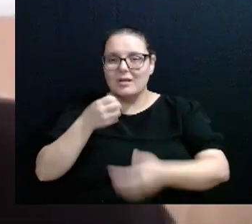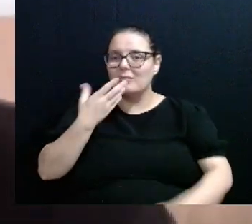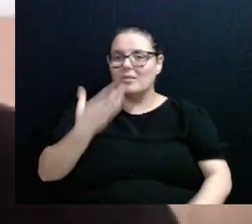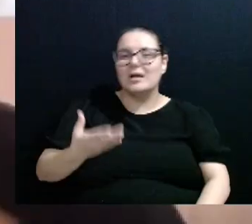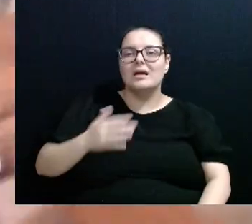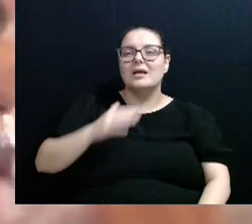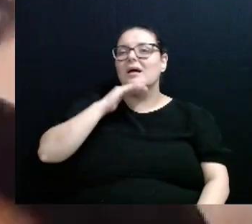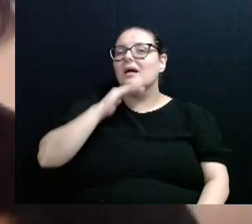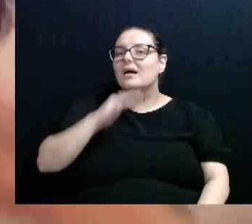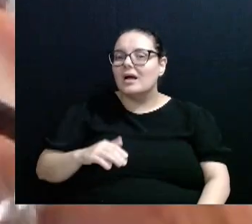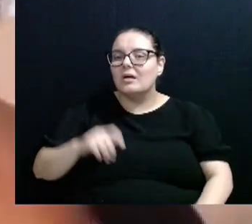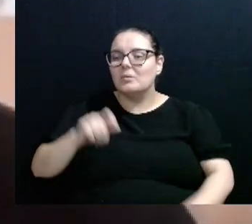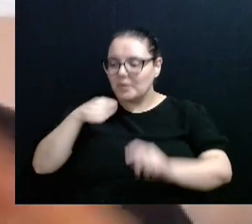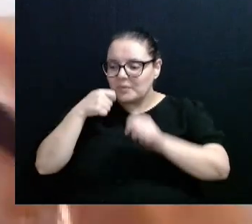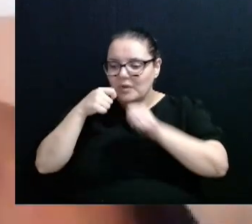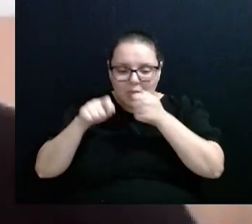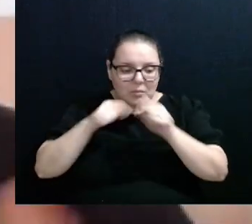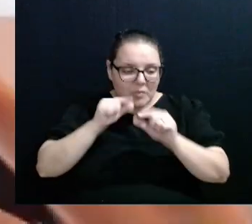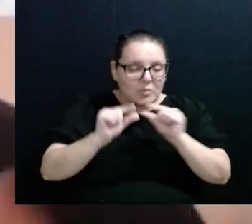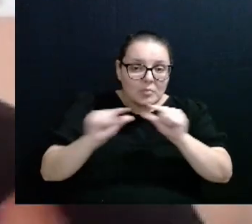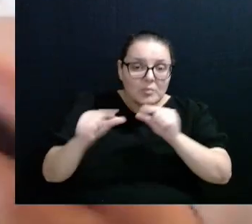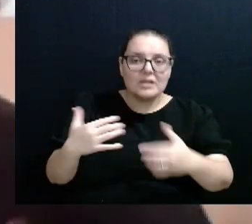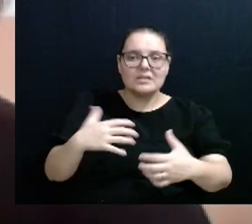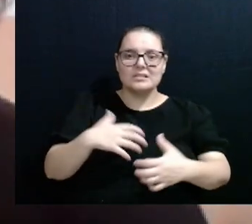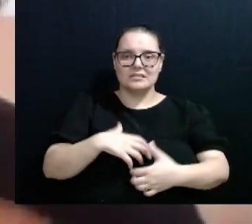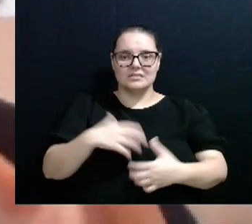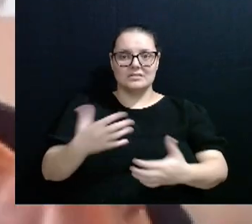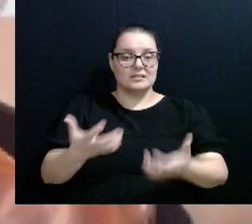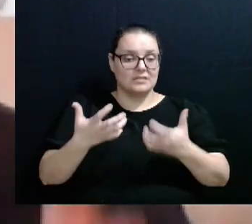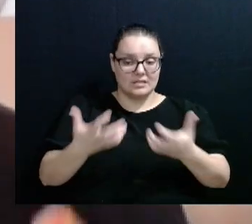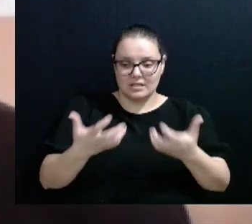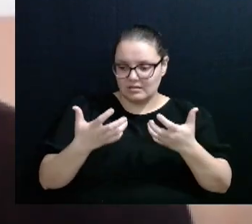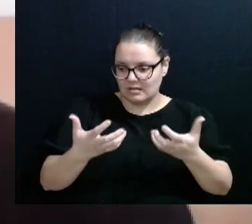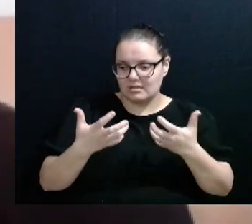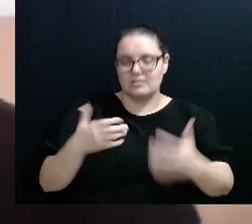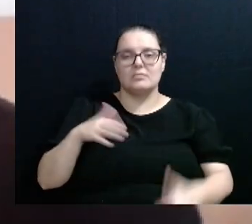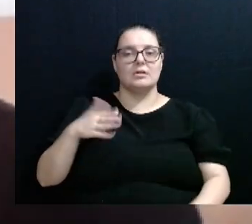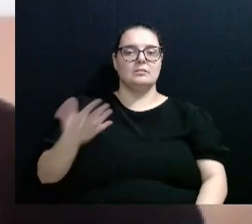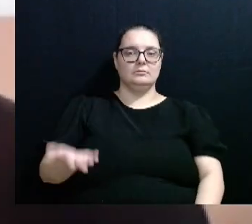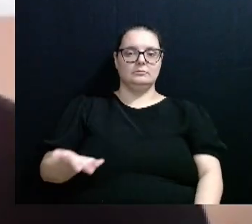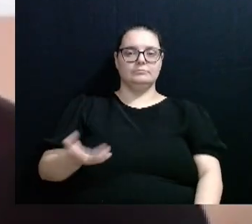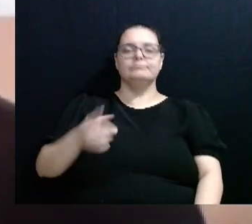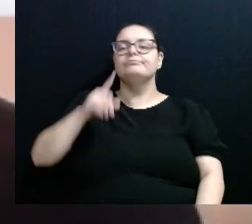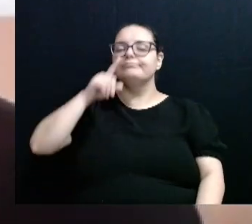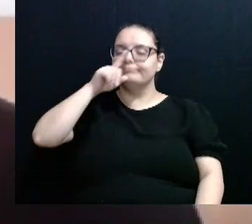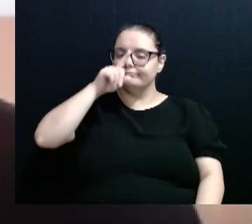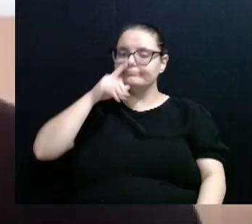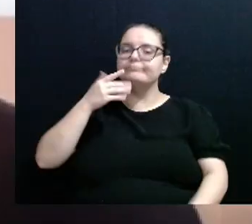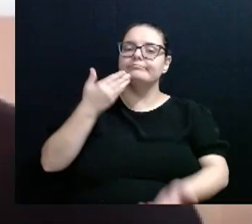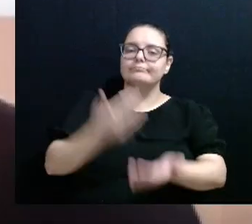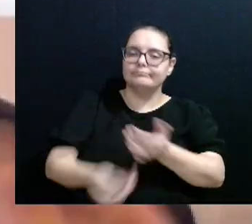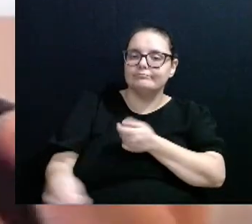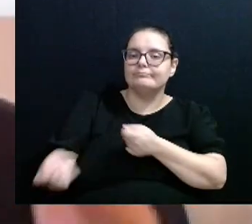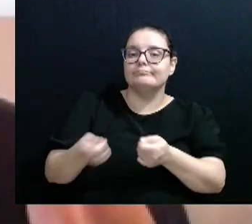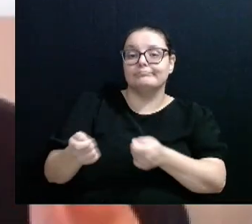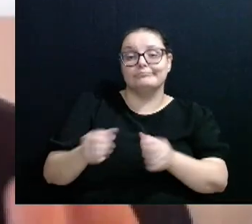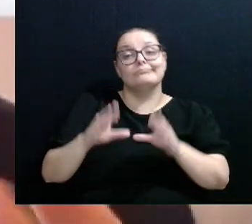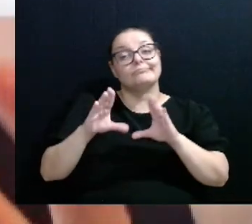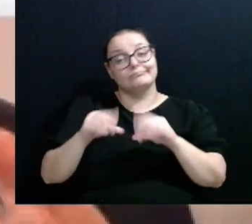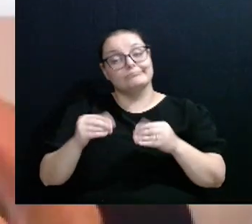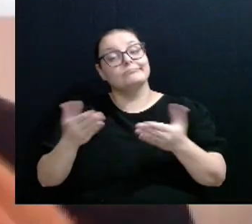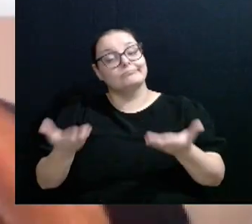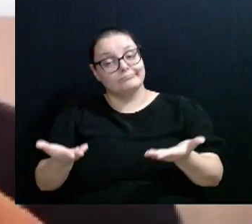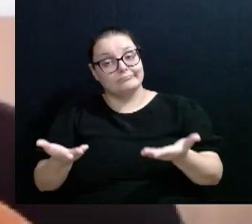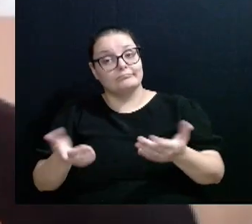vai ficar com uma sensação de quero mais, e risco de perda de controle à noite. Muitas